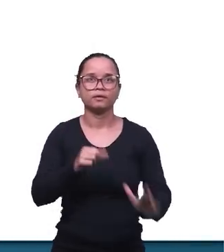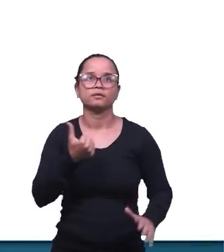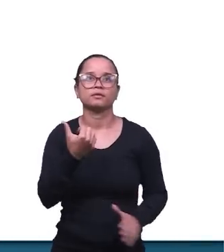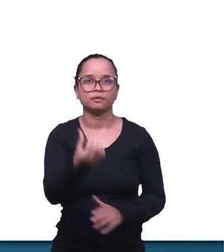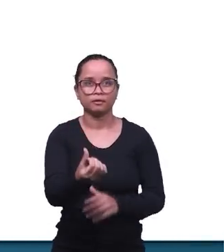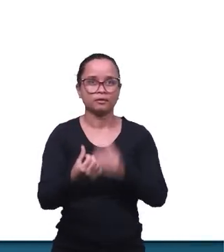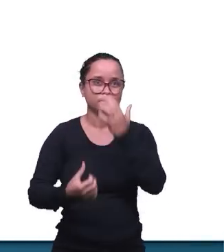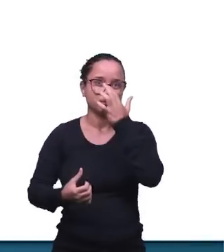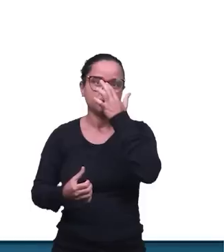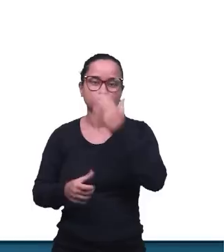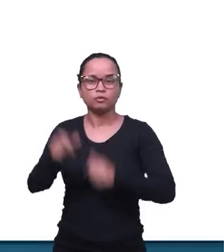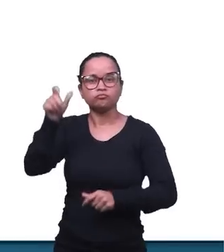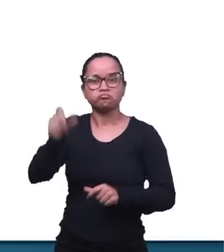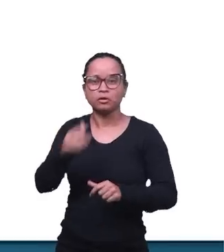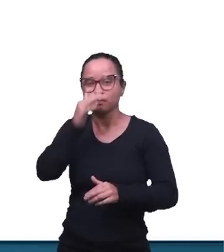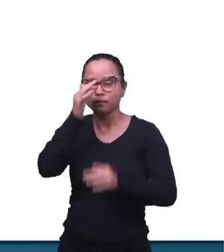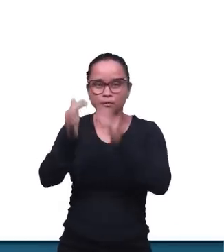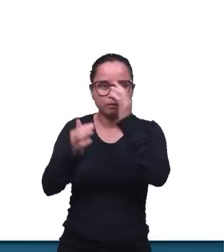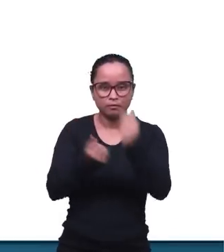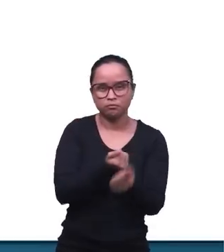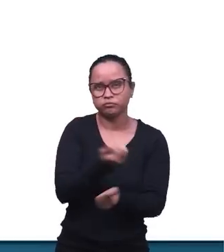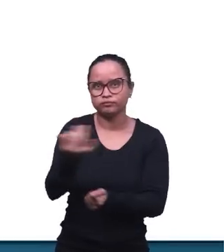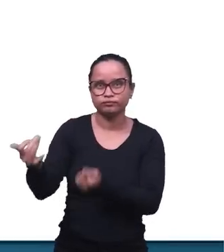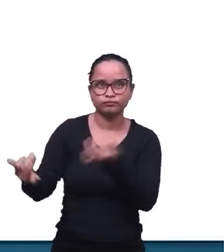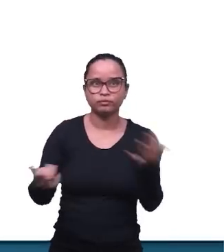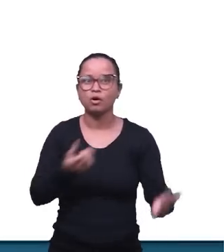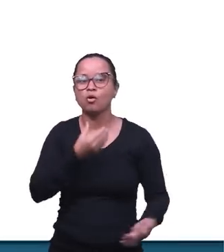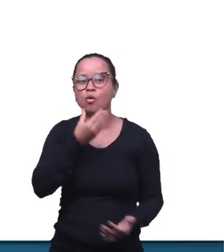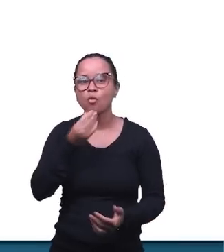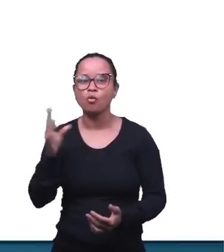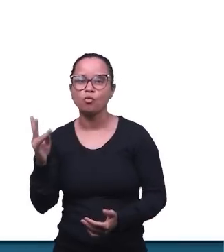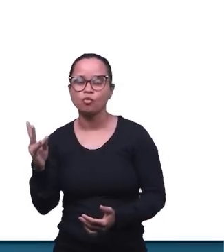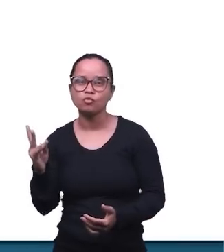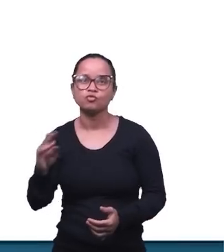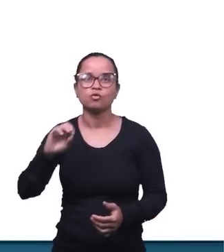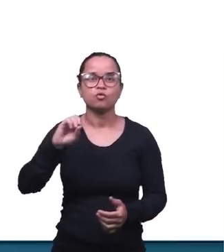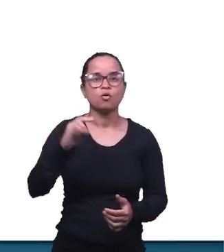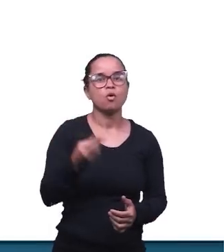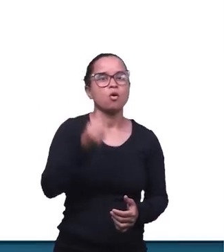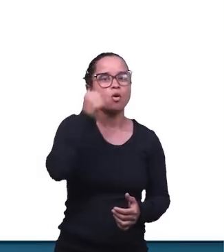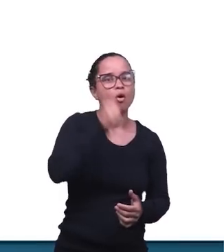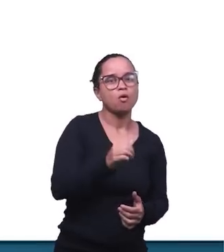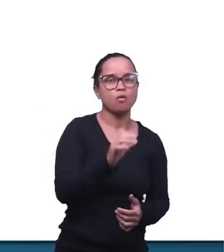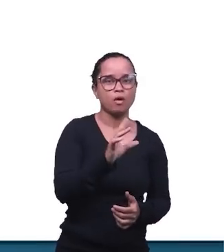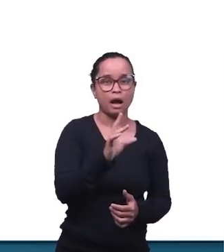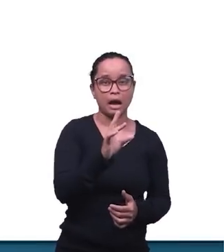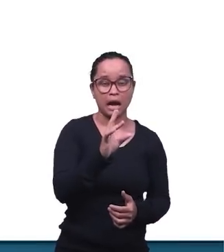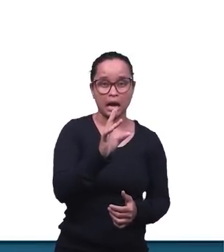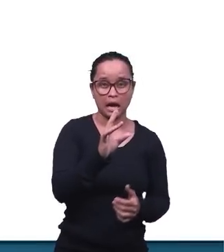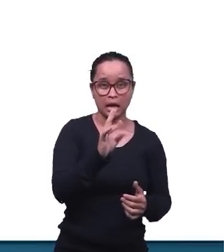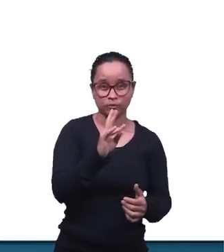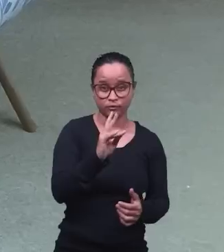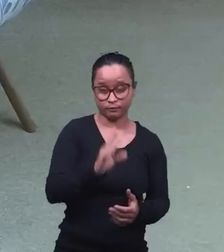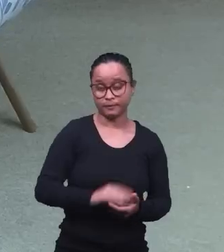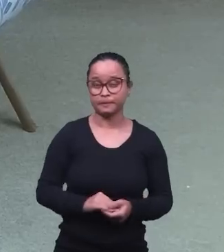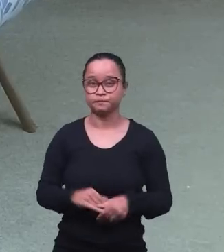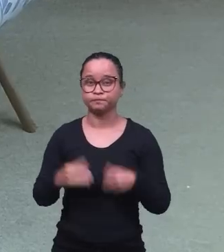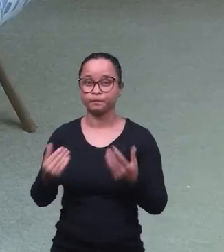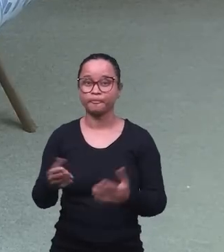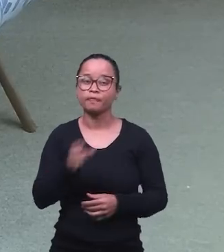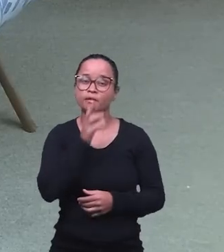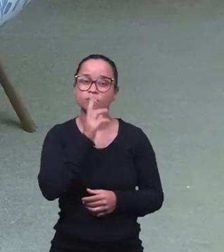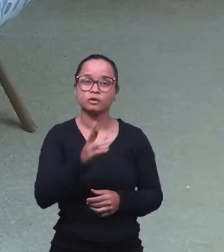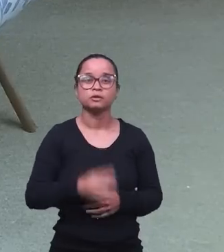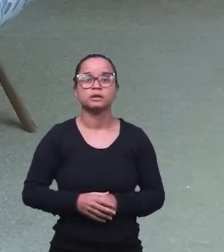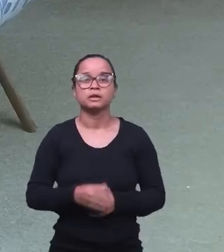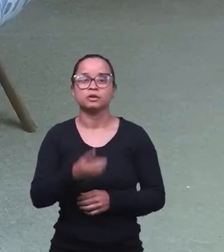verso 16, quem está no jardim? O noivo, Jesus, ou a noiva, a igreja? Quem vai